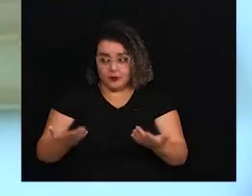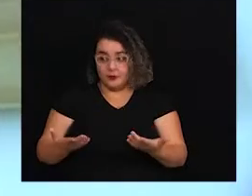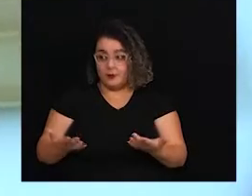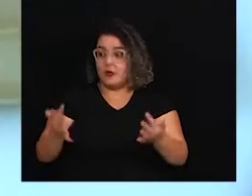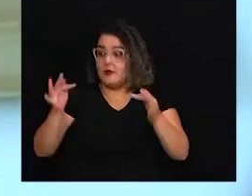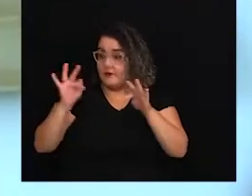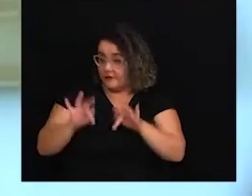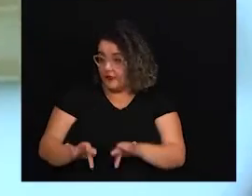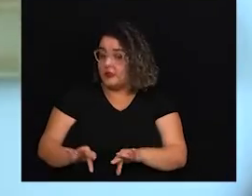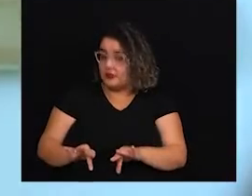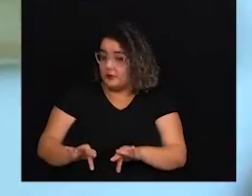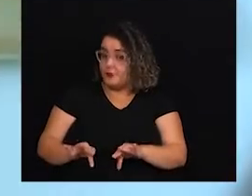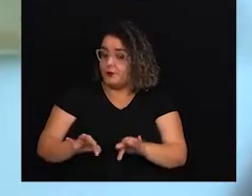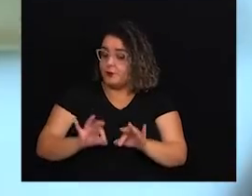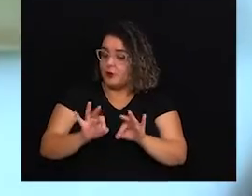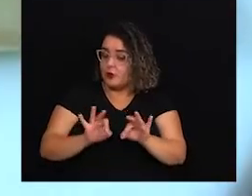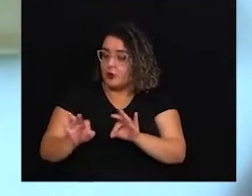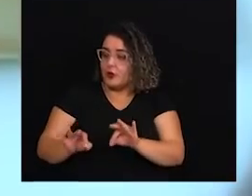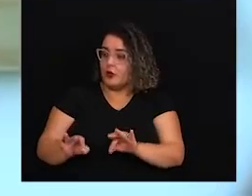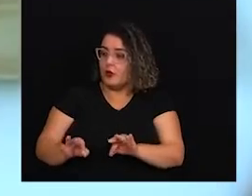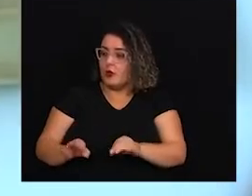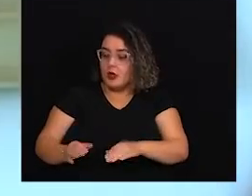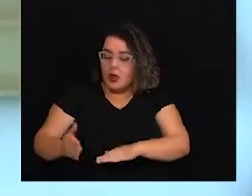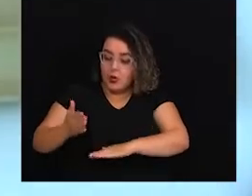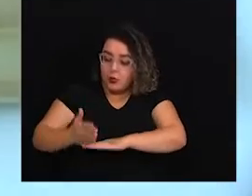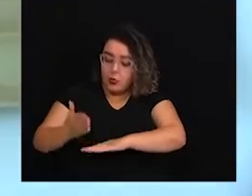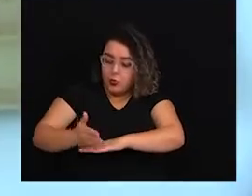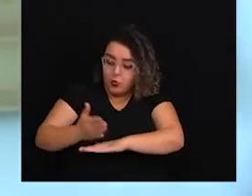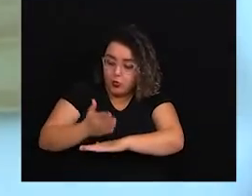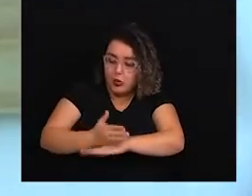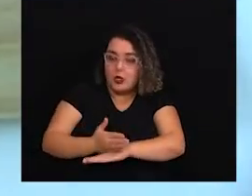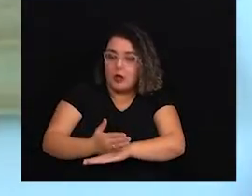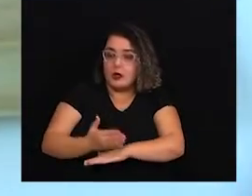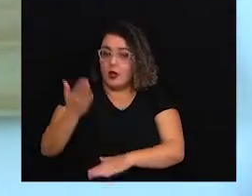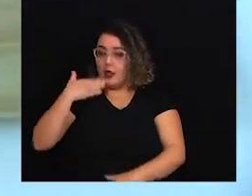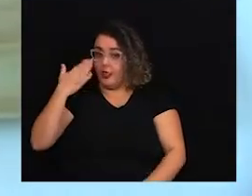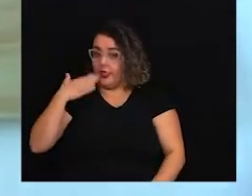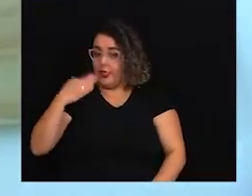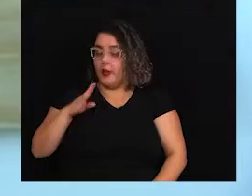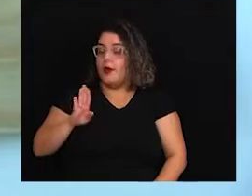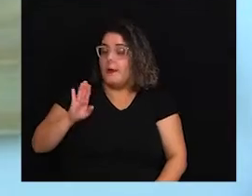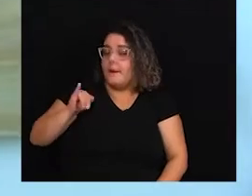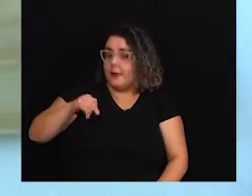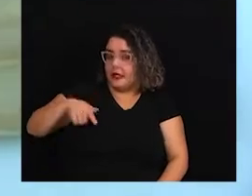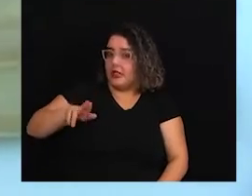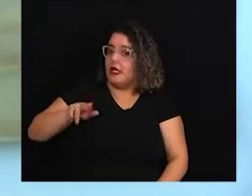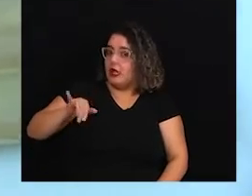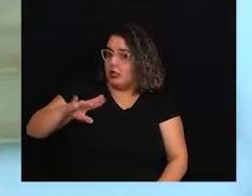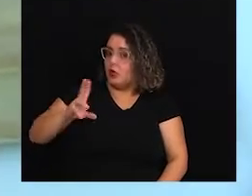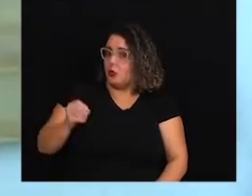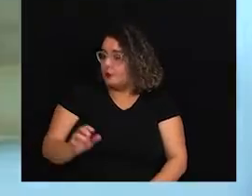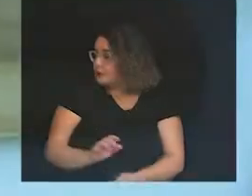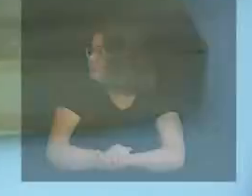Feito isso, para finalizar, decore com salsinha e pimenta biquinho.